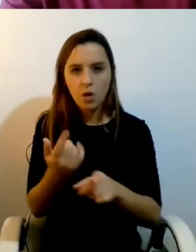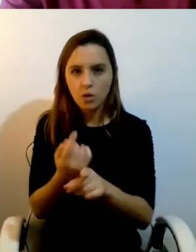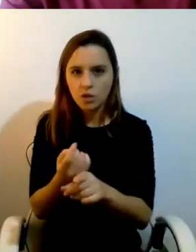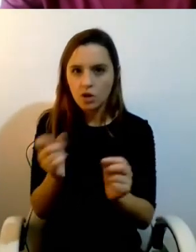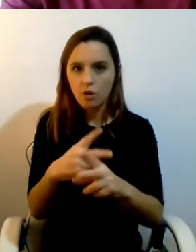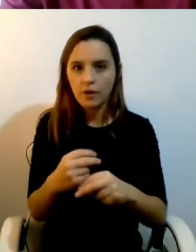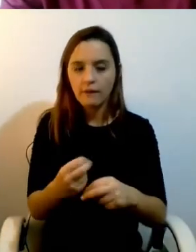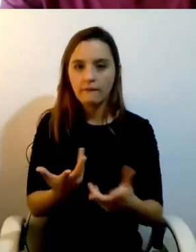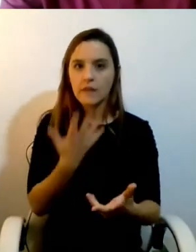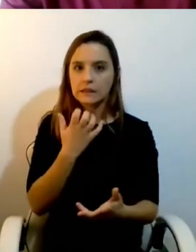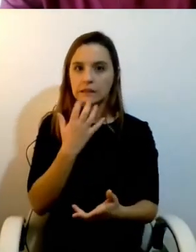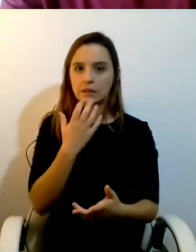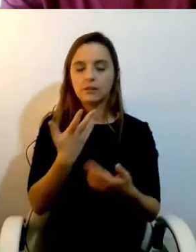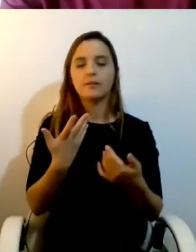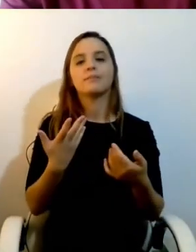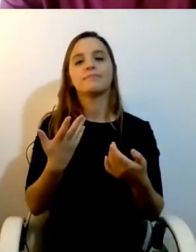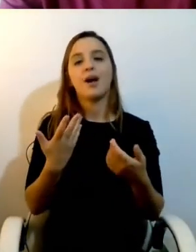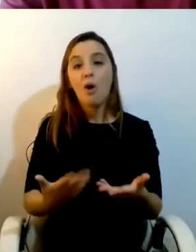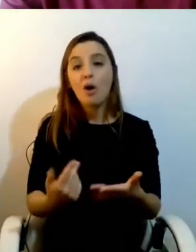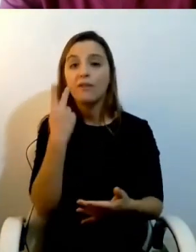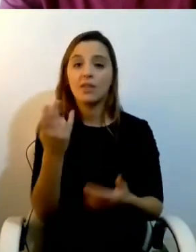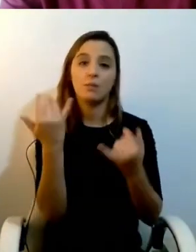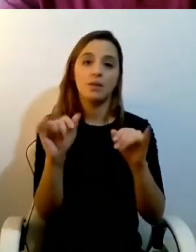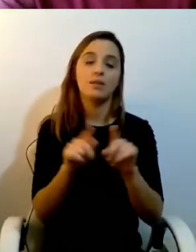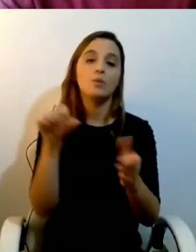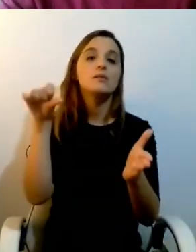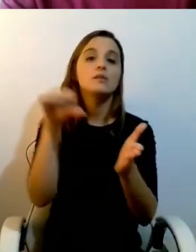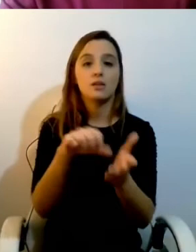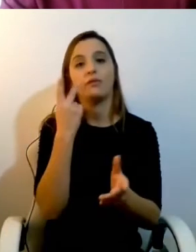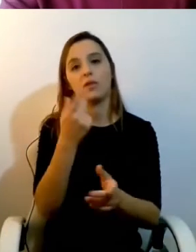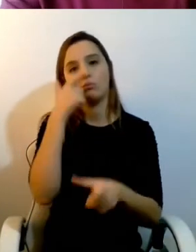vida independente está no léxico das pessoas,